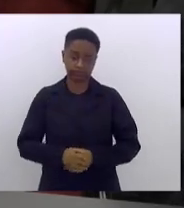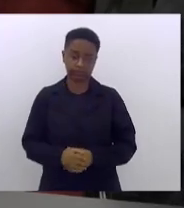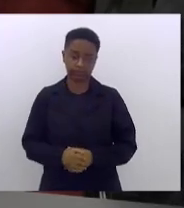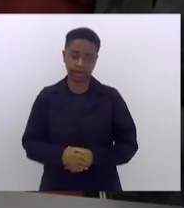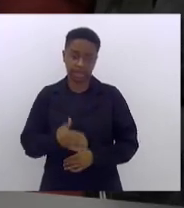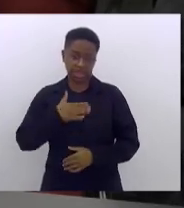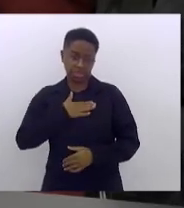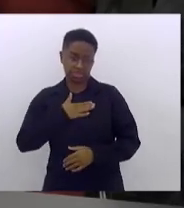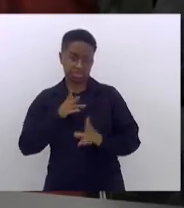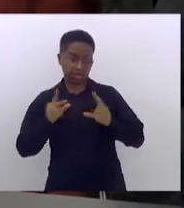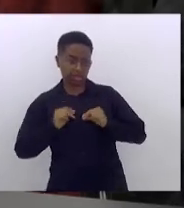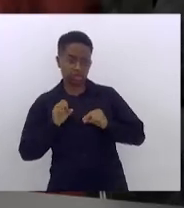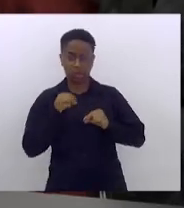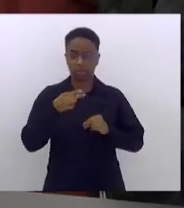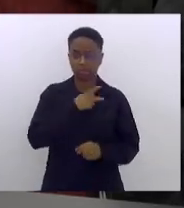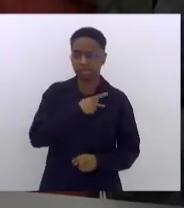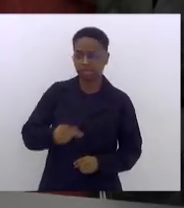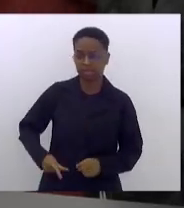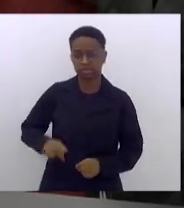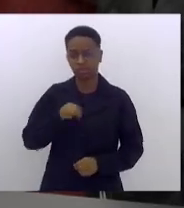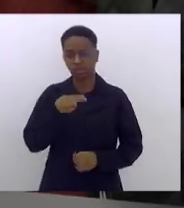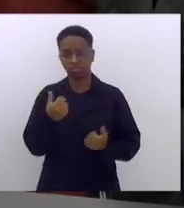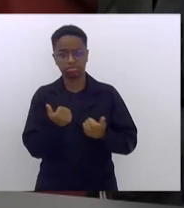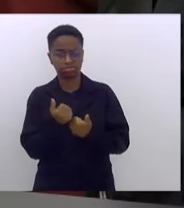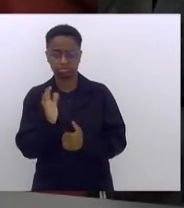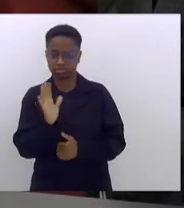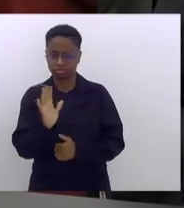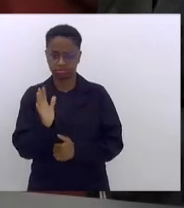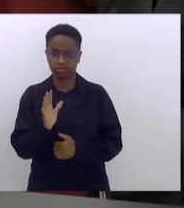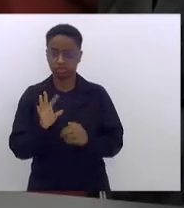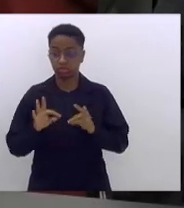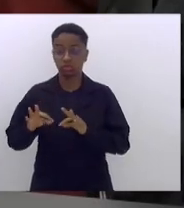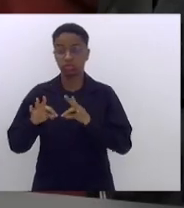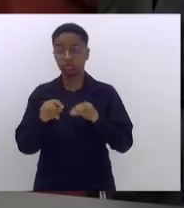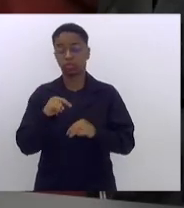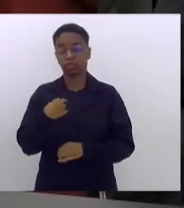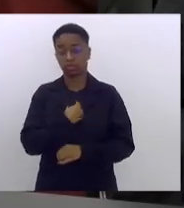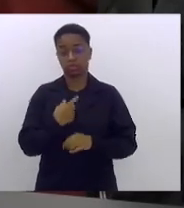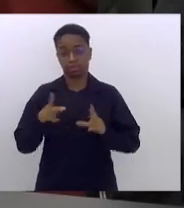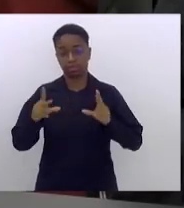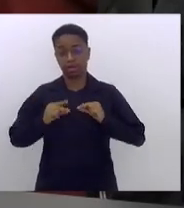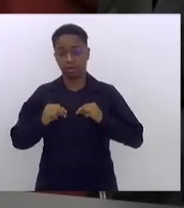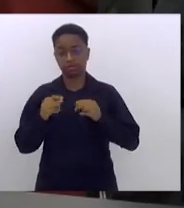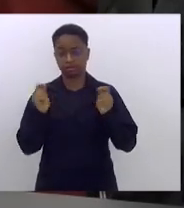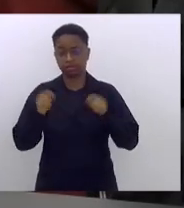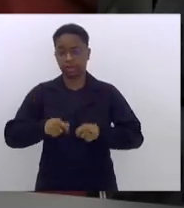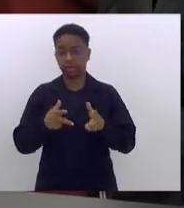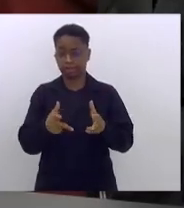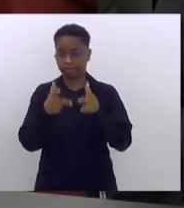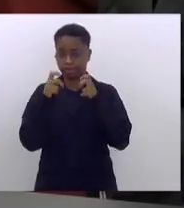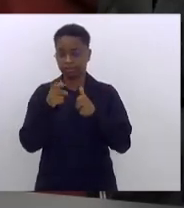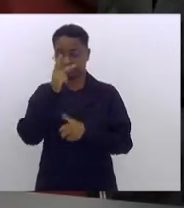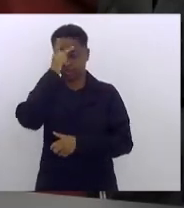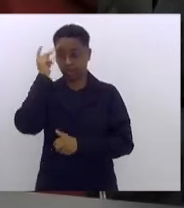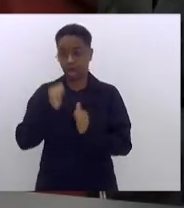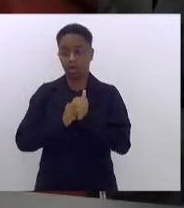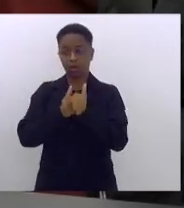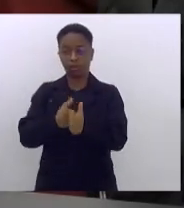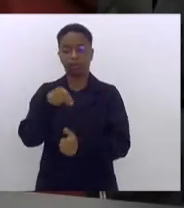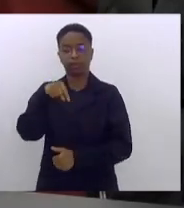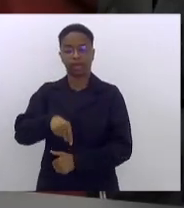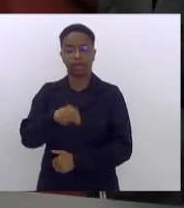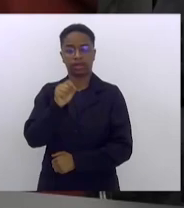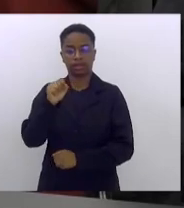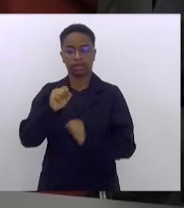mérito meu, ou do Sim. presidente, ou do vice. É perceptível. Para quem acompanha essa casa